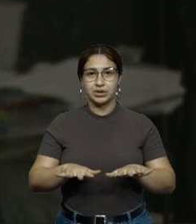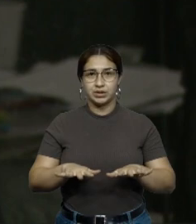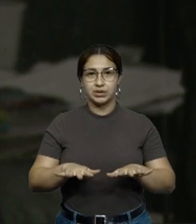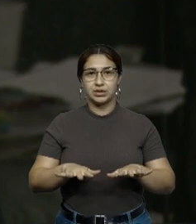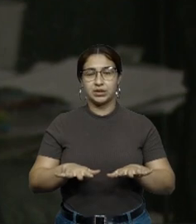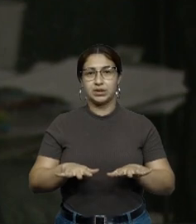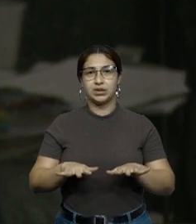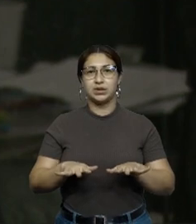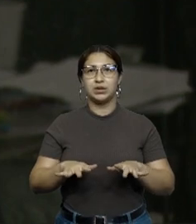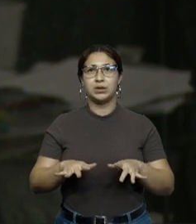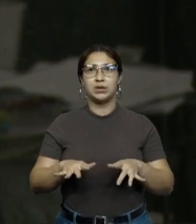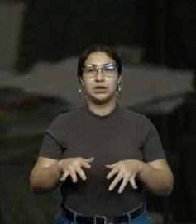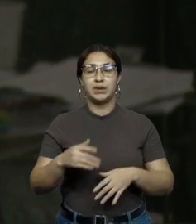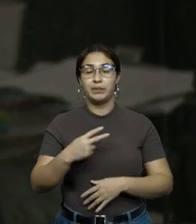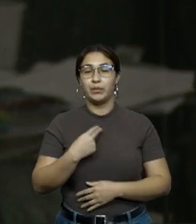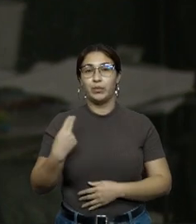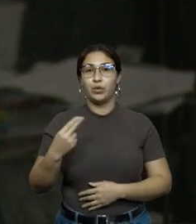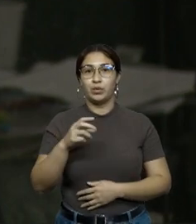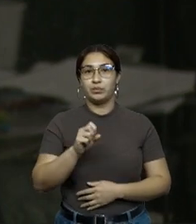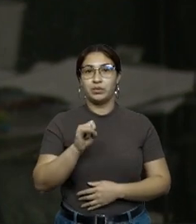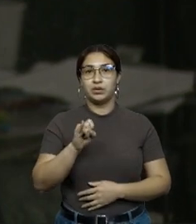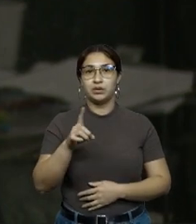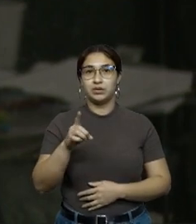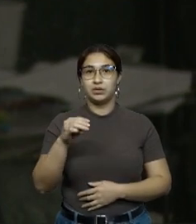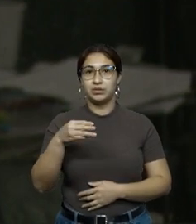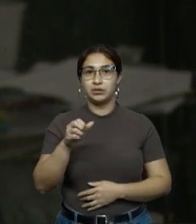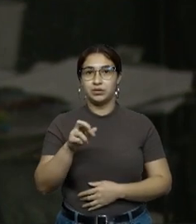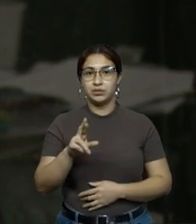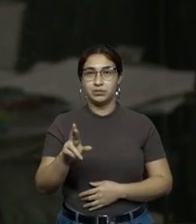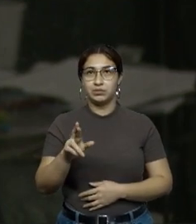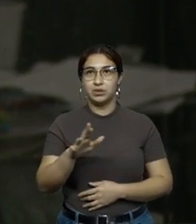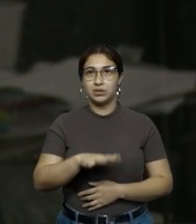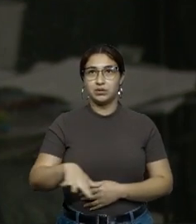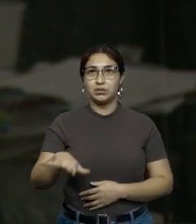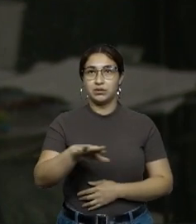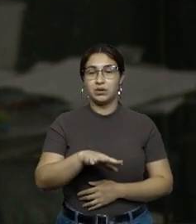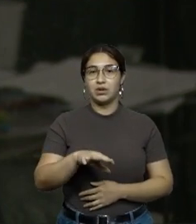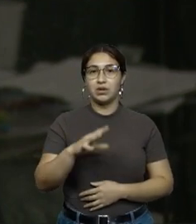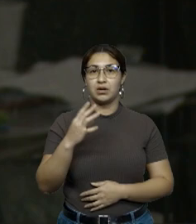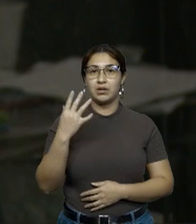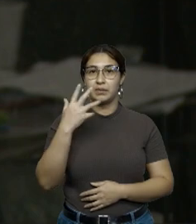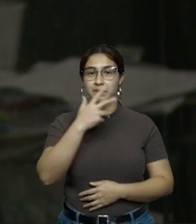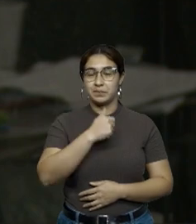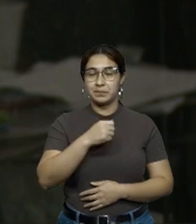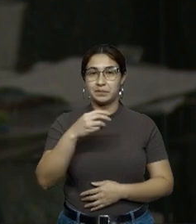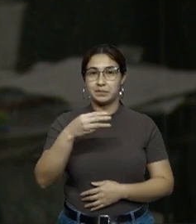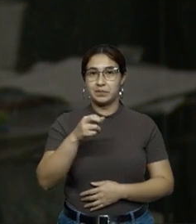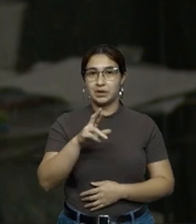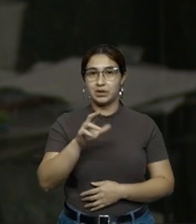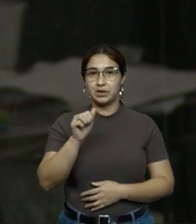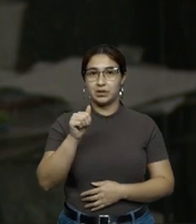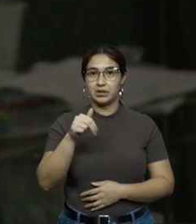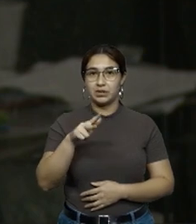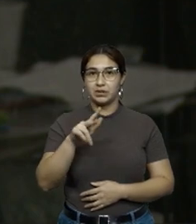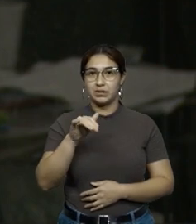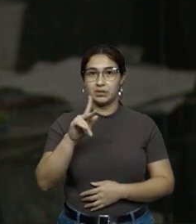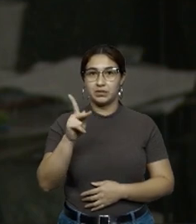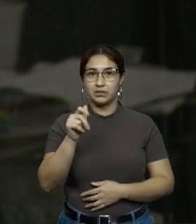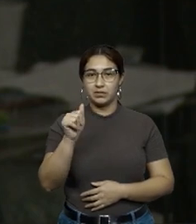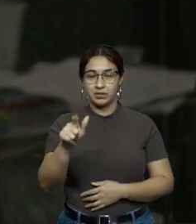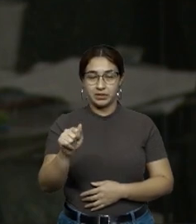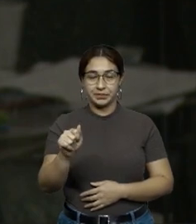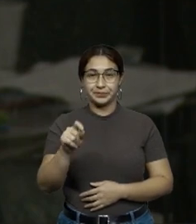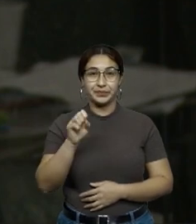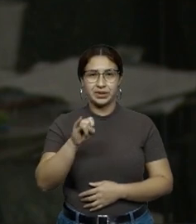é meu nome é sidimar sou de Saltinho da Regional de maravilha se você observar